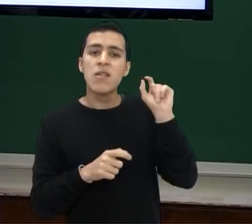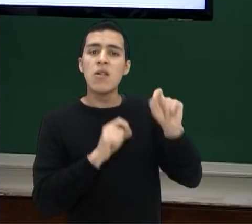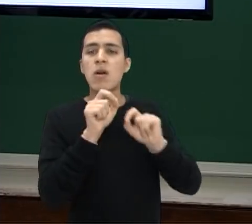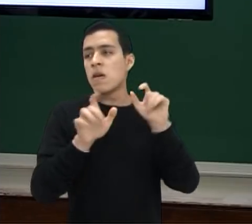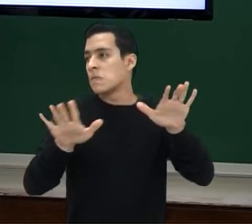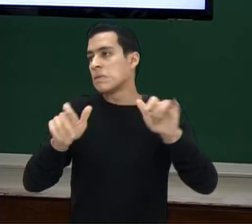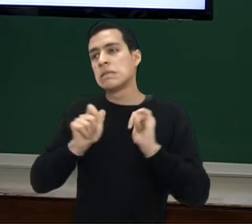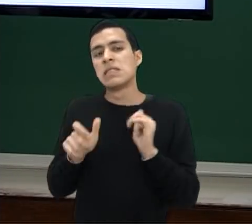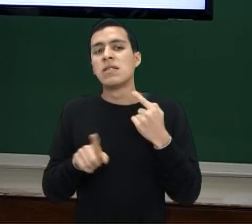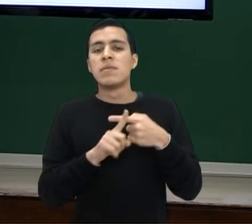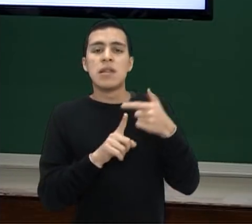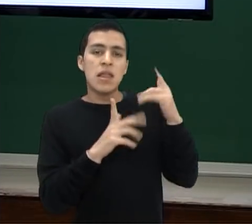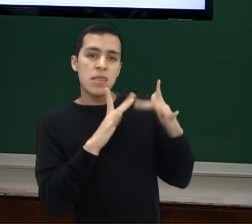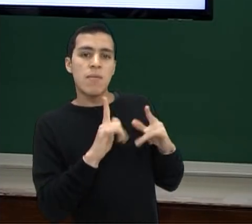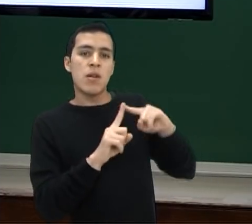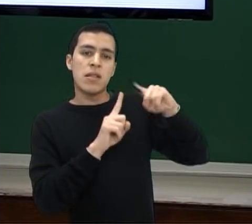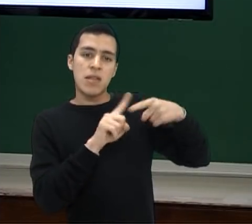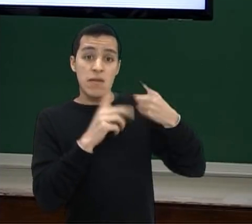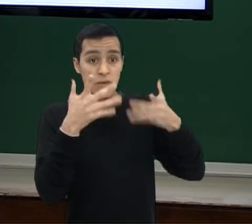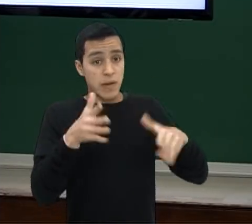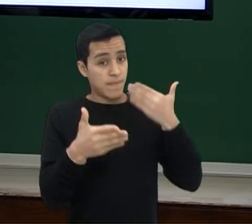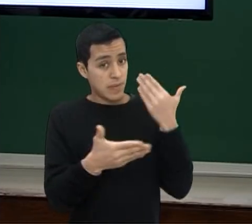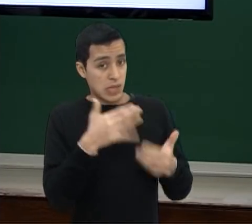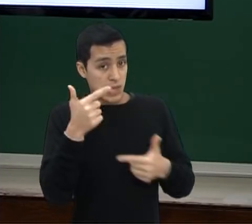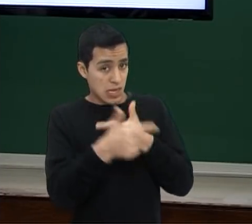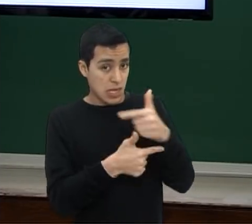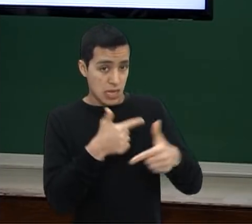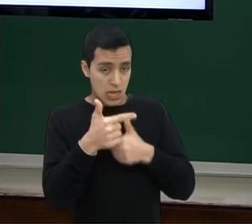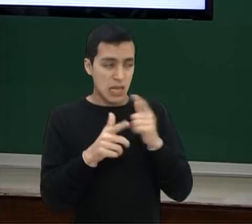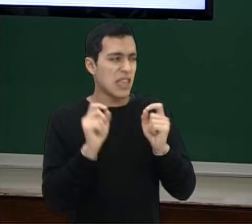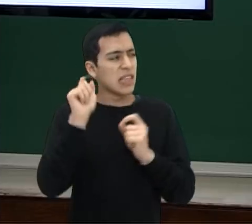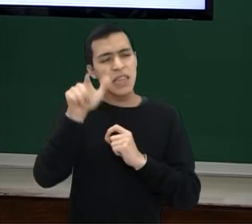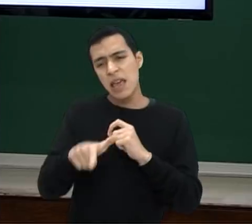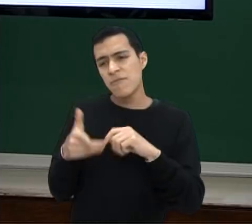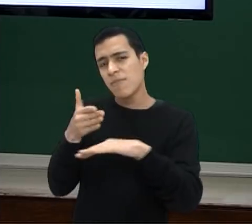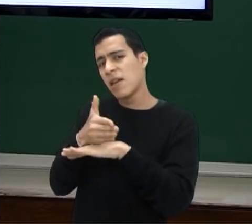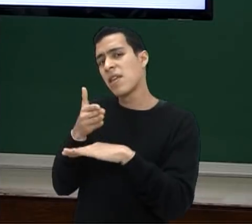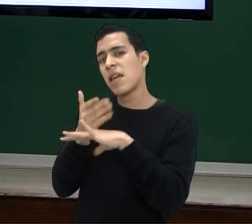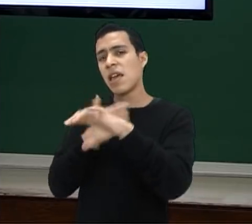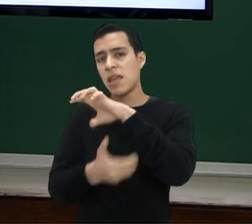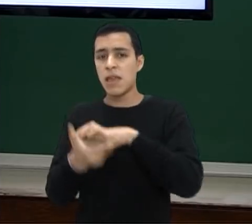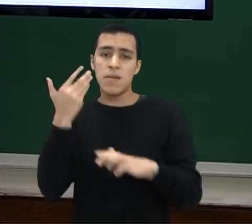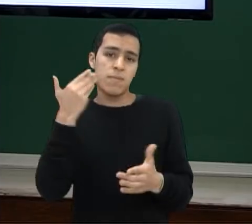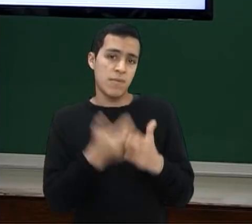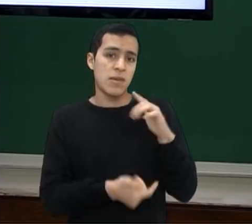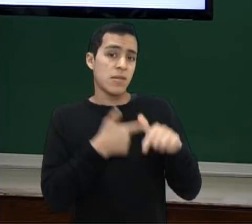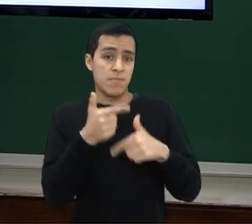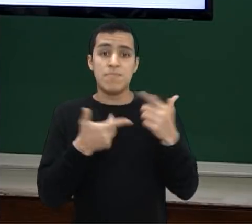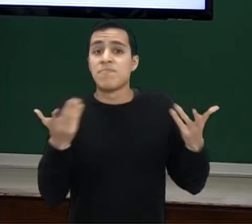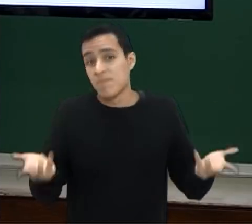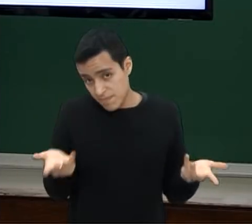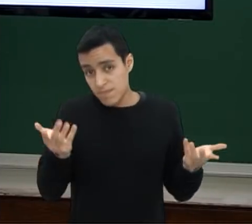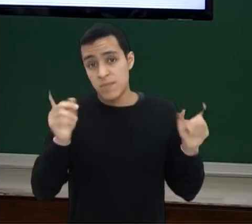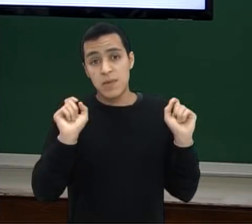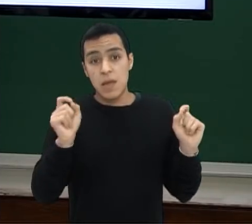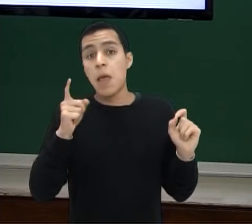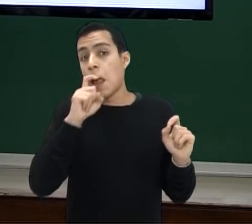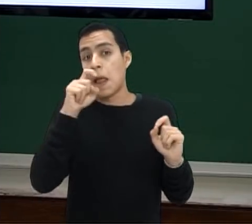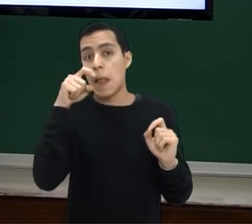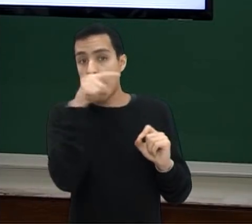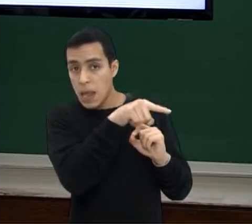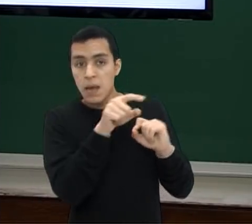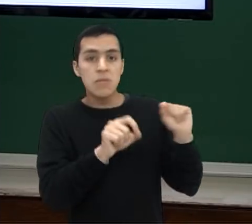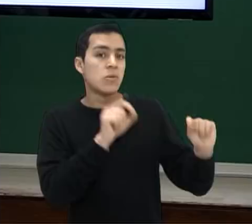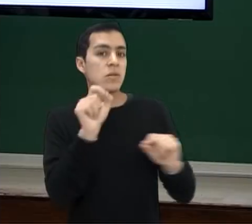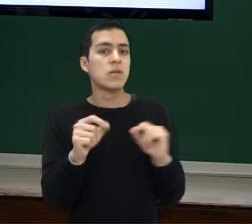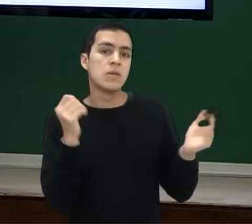está grávida, ele não quer perder o emprego, né? Quem participa da greve naquele momento acaba perdendo o emprego e aí o pai vai